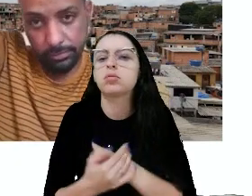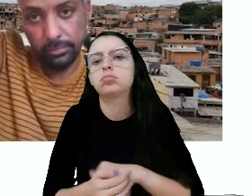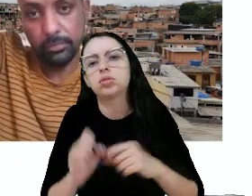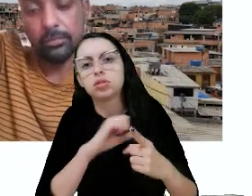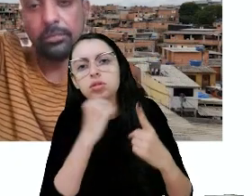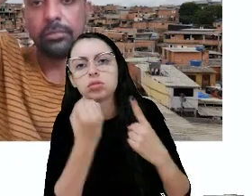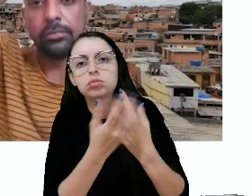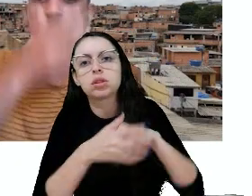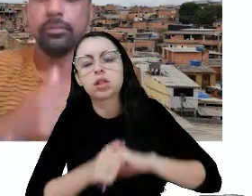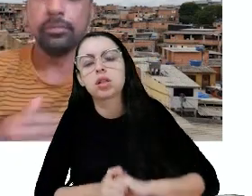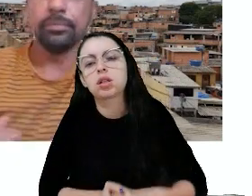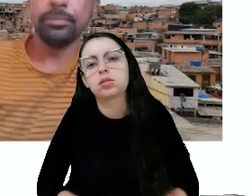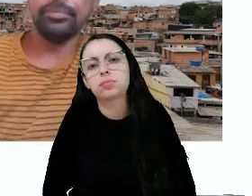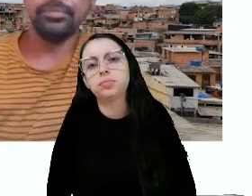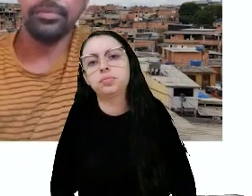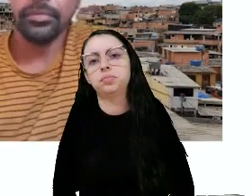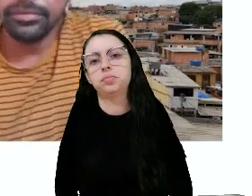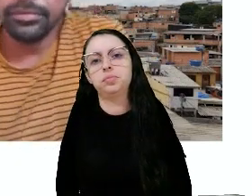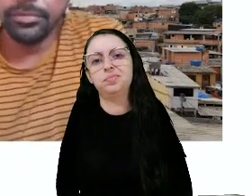comunitários